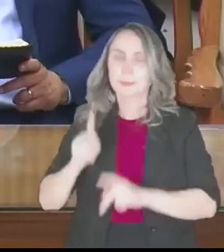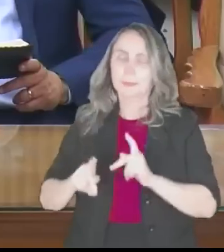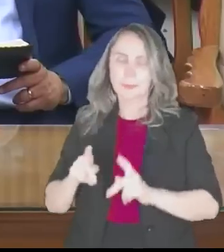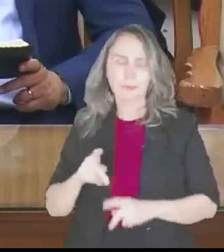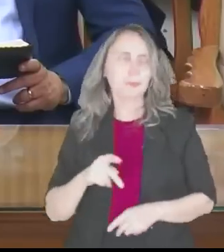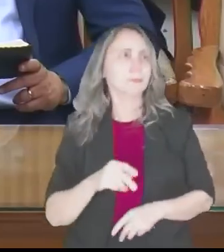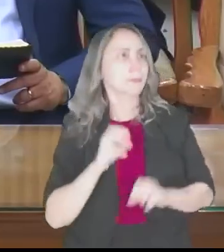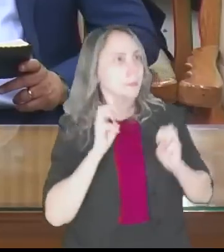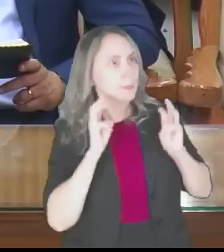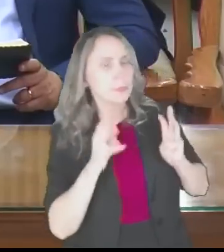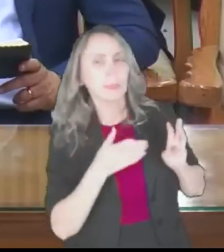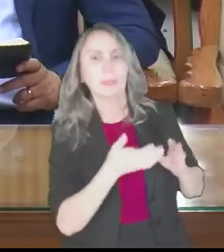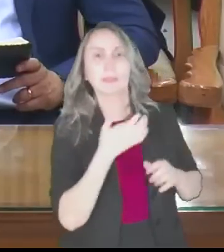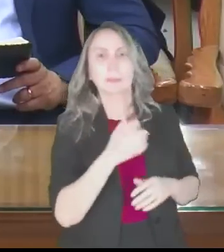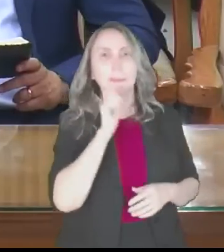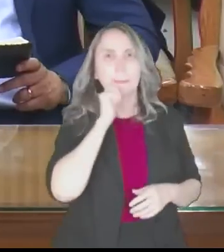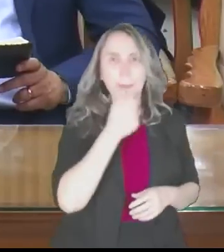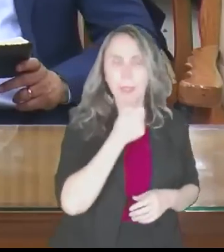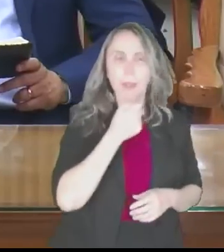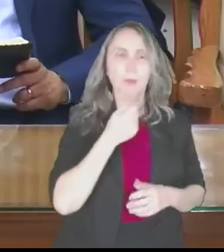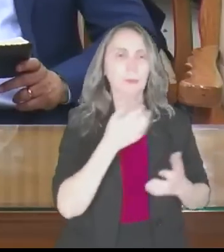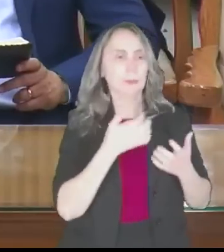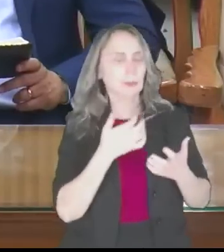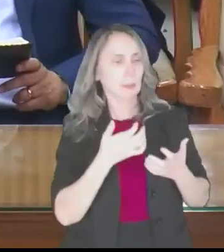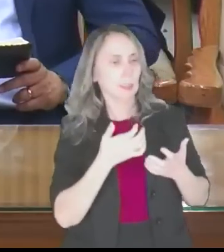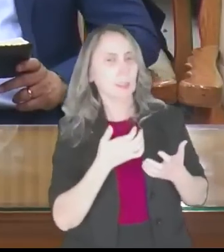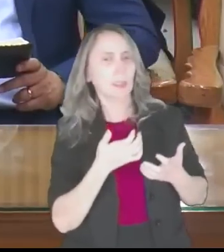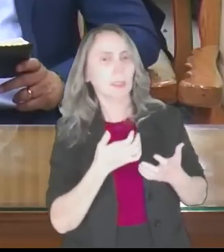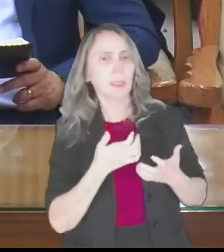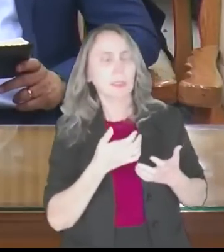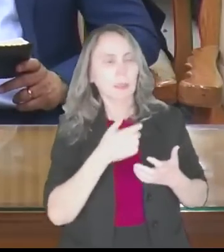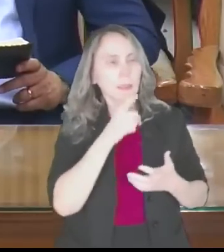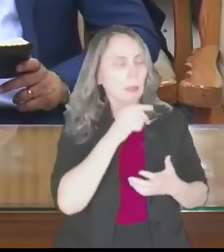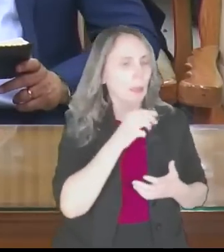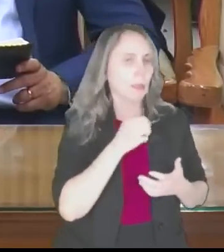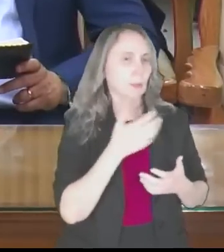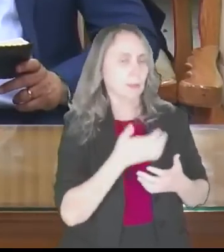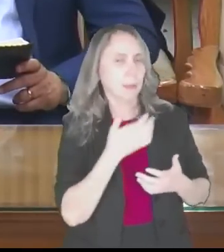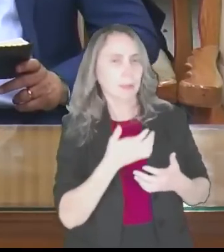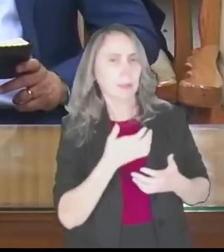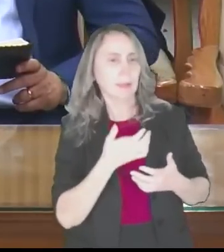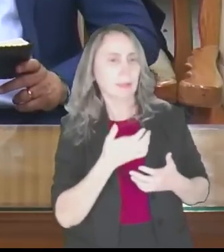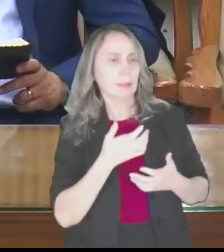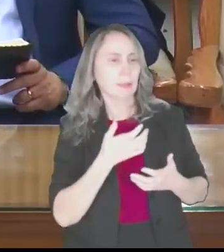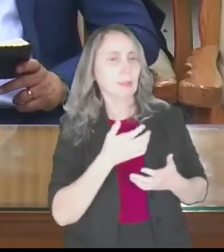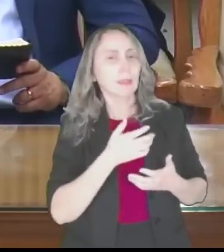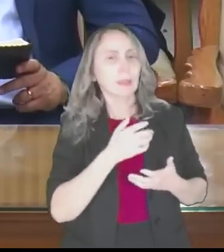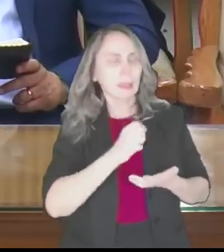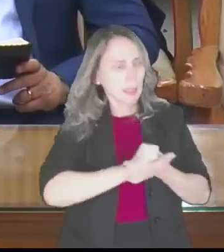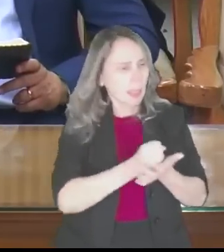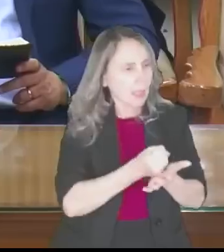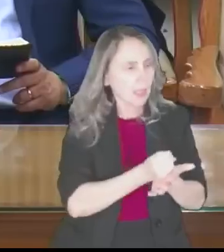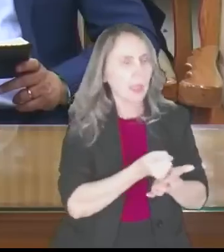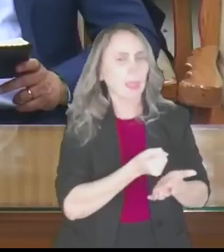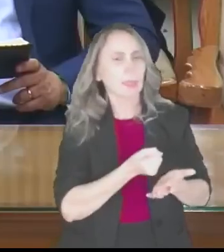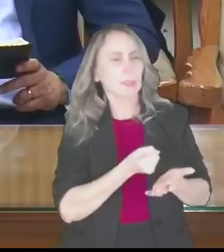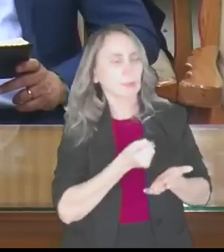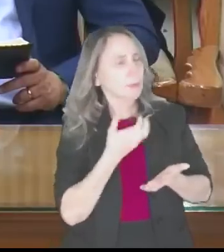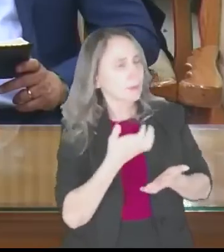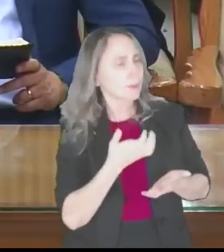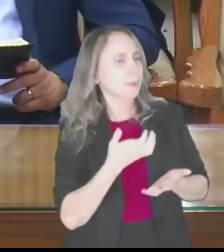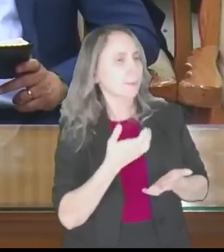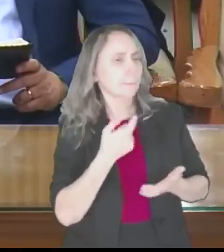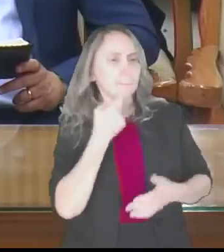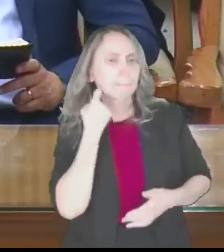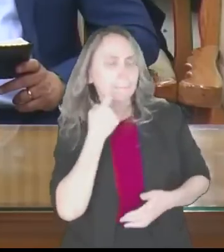quer pão. Moisés, a gente quer cebola. Moisés, a gente quer alho. Moisés, a gente quer peixe. Moisés, a